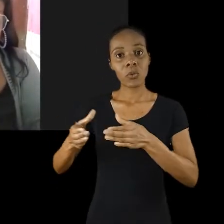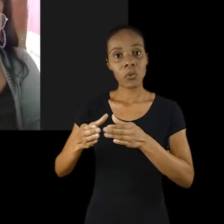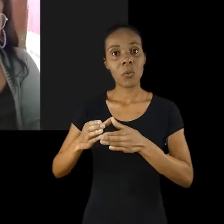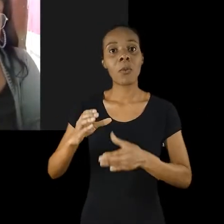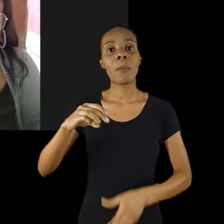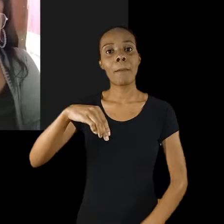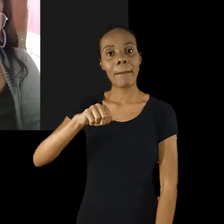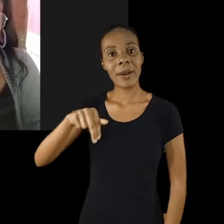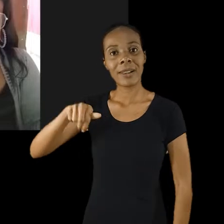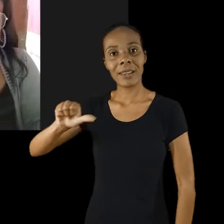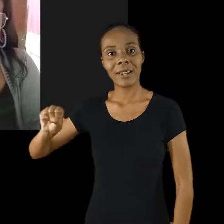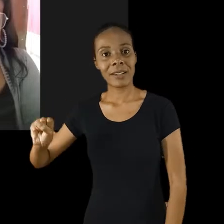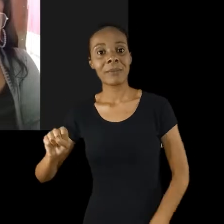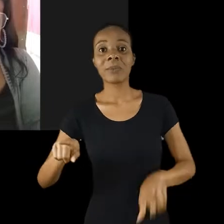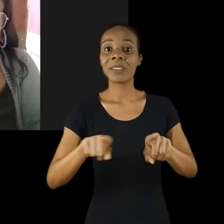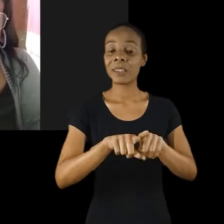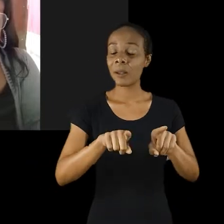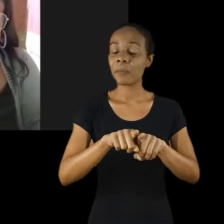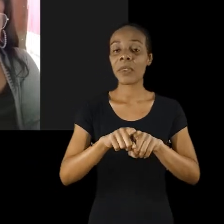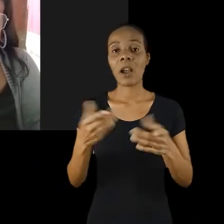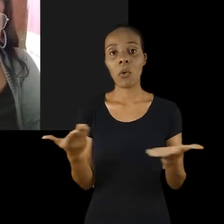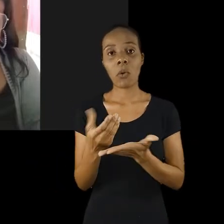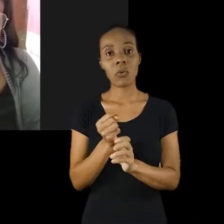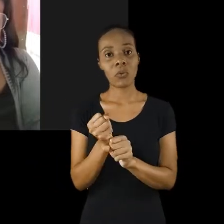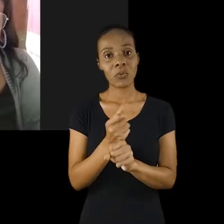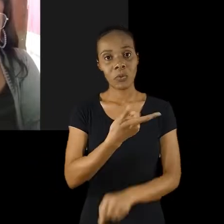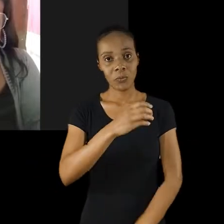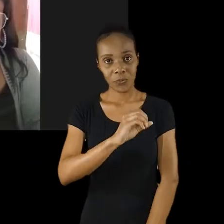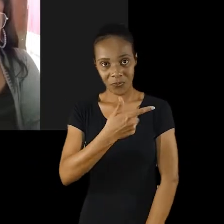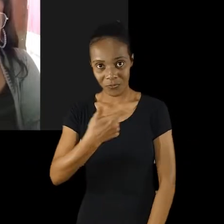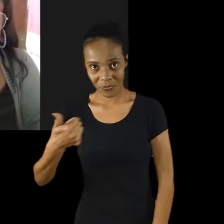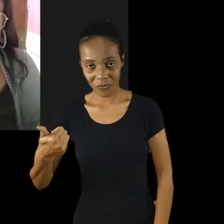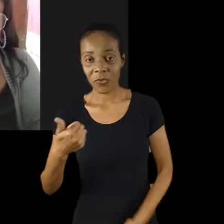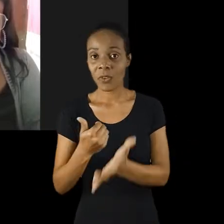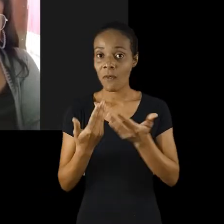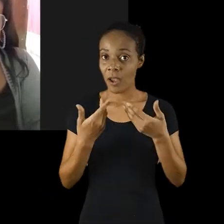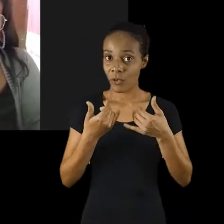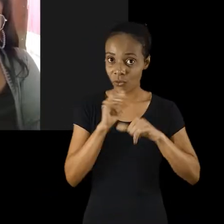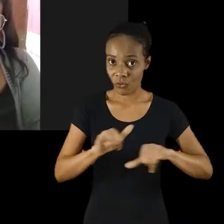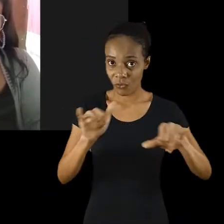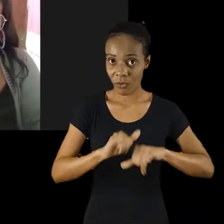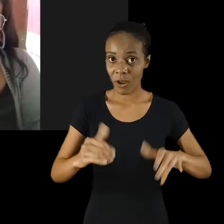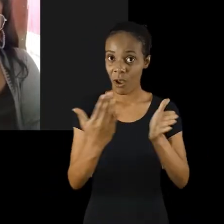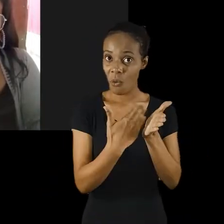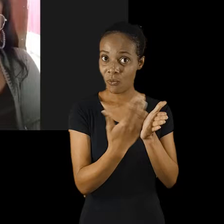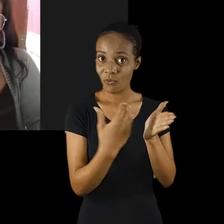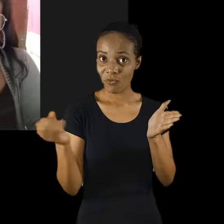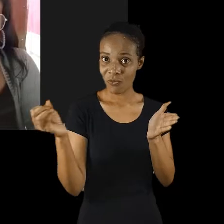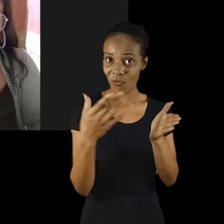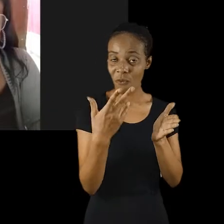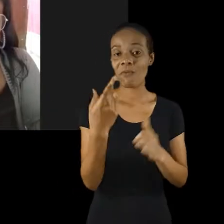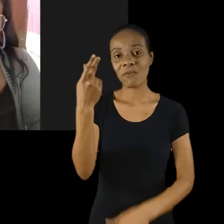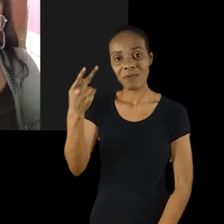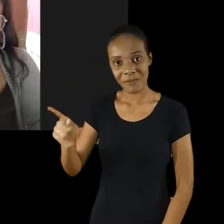Tudo Está Dentro e Coragem, e agora, em 2021, vai lançar seu livro Abaixo da Luz do Sol, pela editora Impressões de Minas.